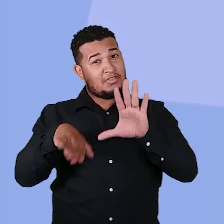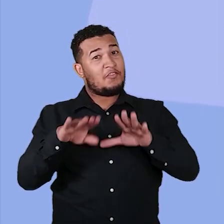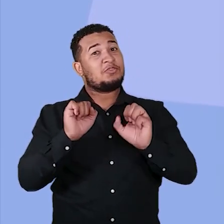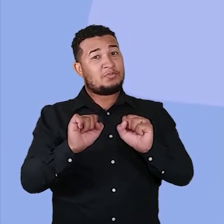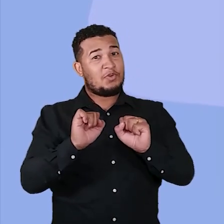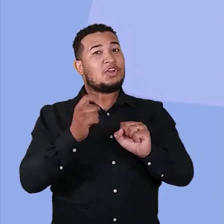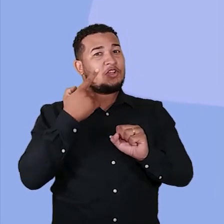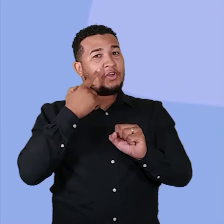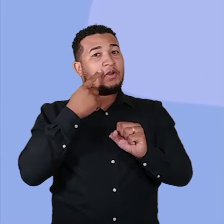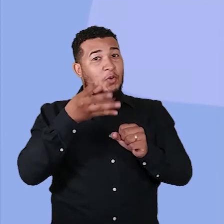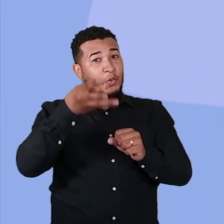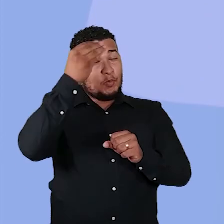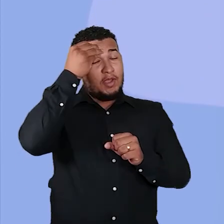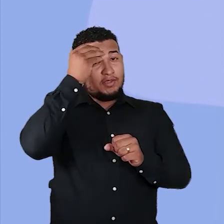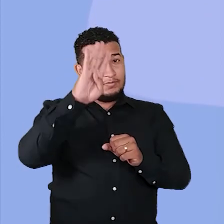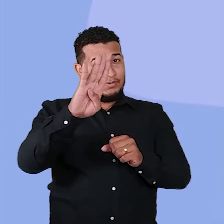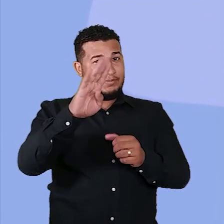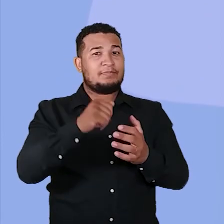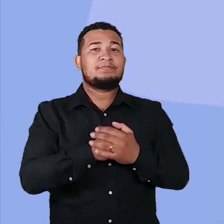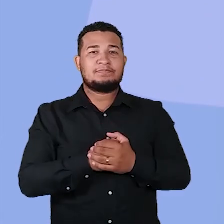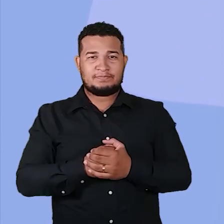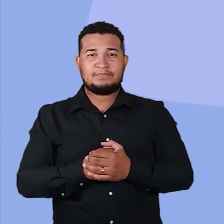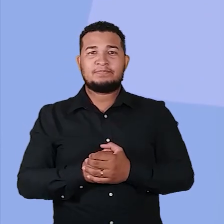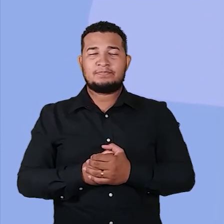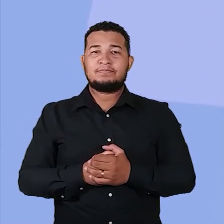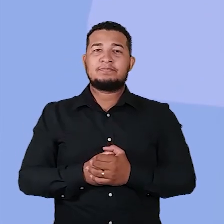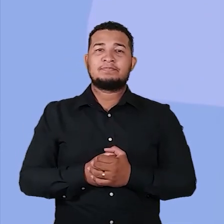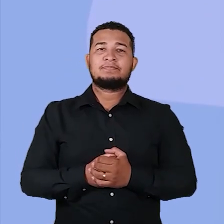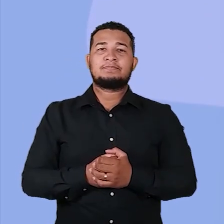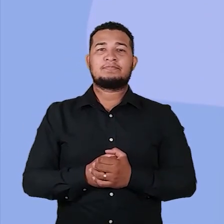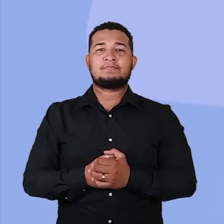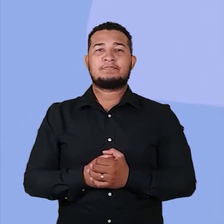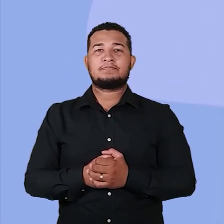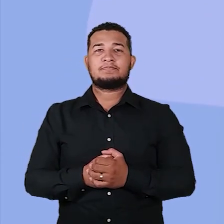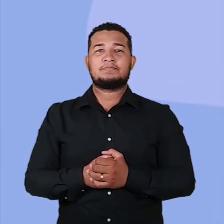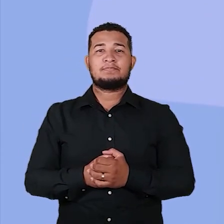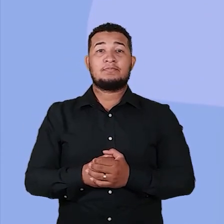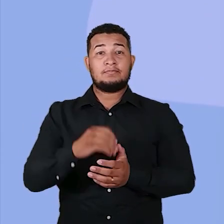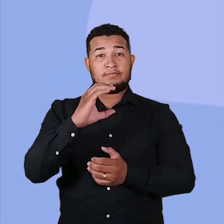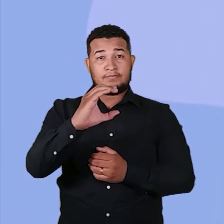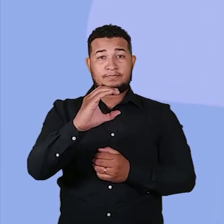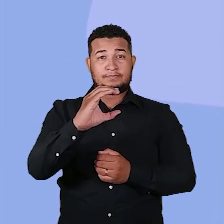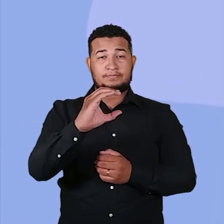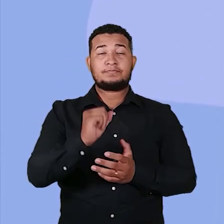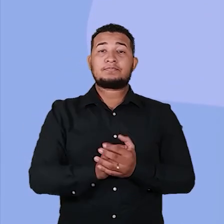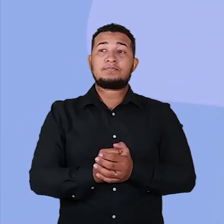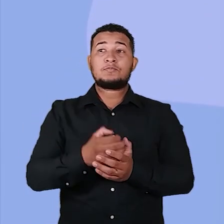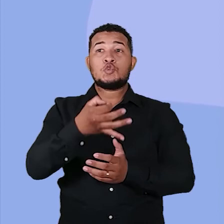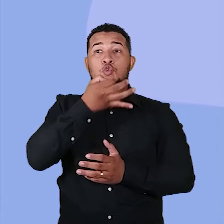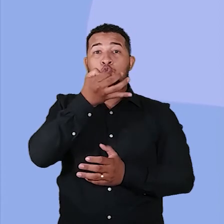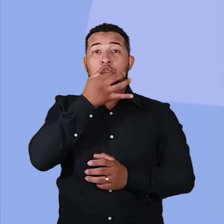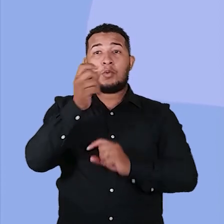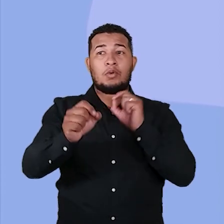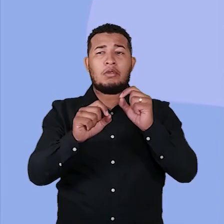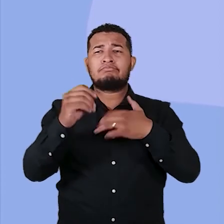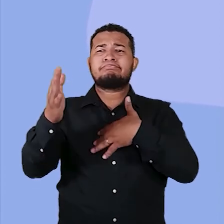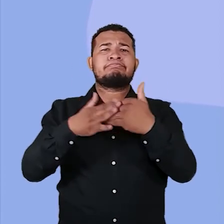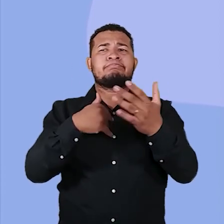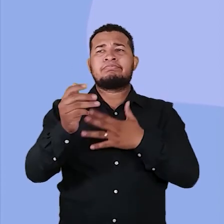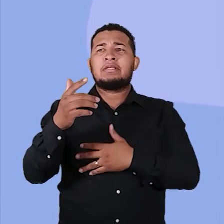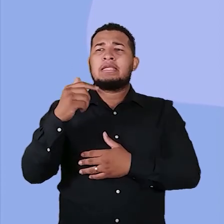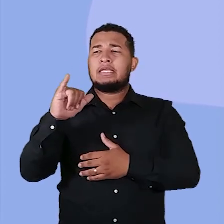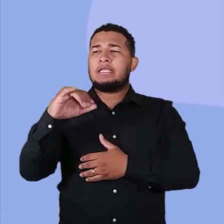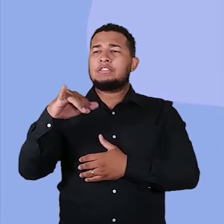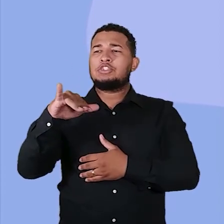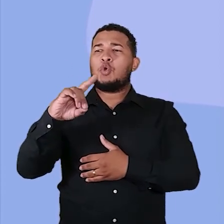essa aí pode ser, então guarda ela aí. Ela está falando que não teve uma interação legal, então guarda essa. Letra C, sugere que